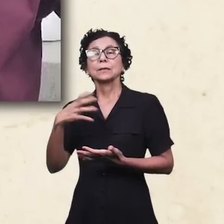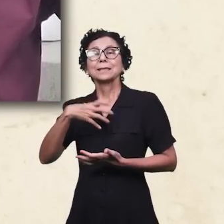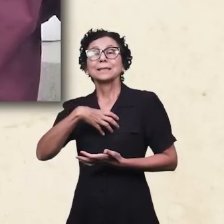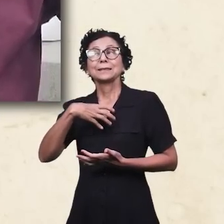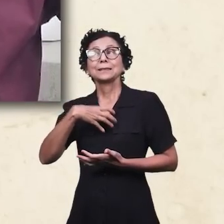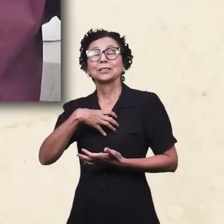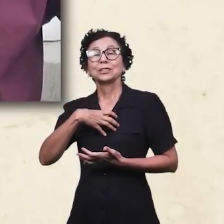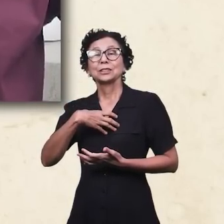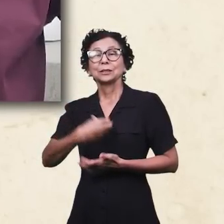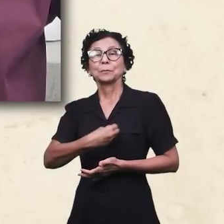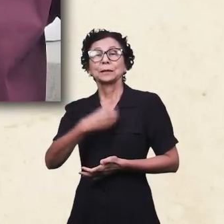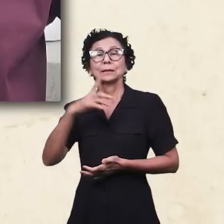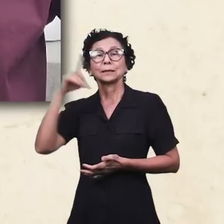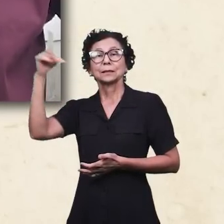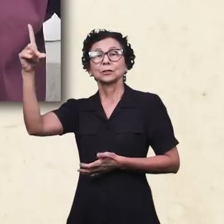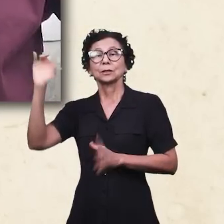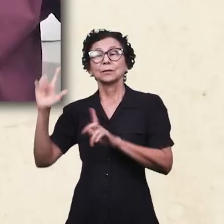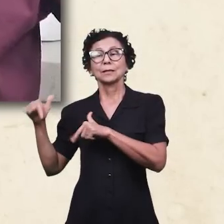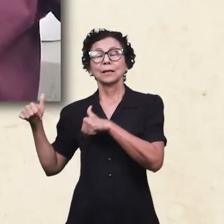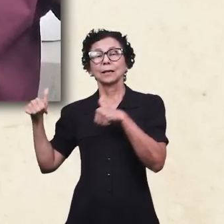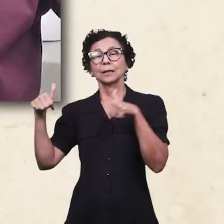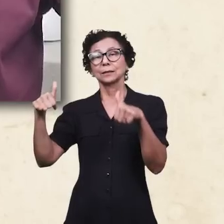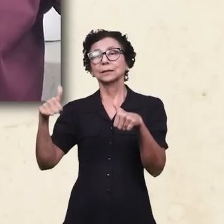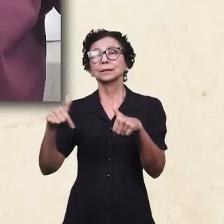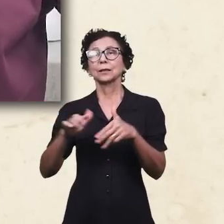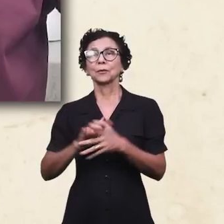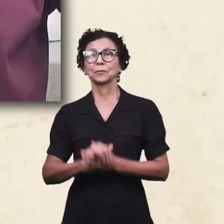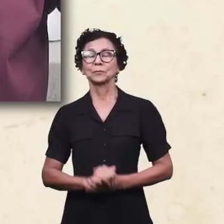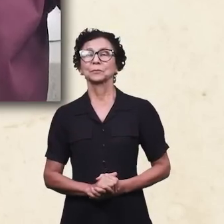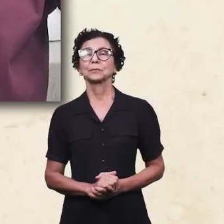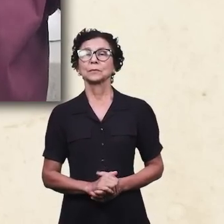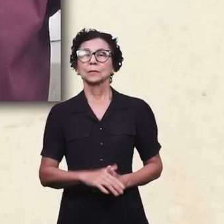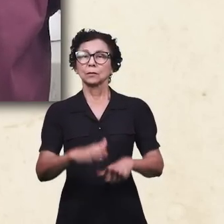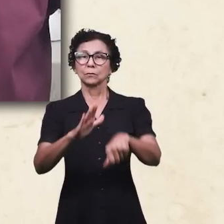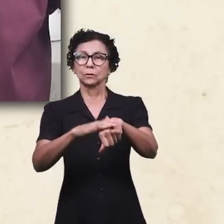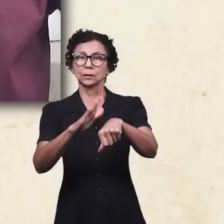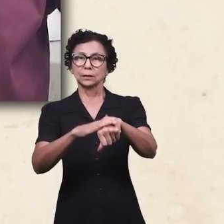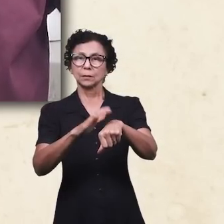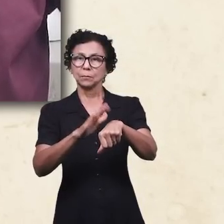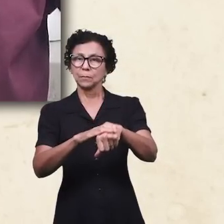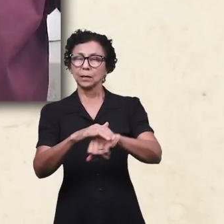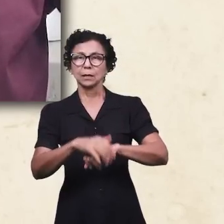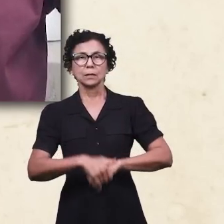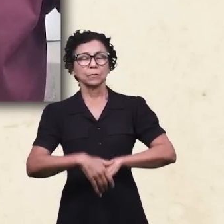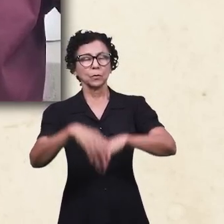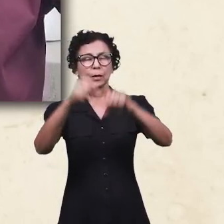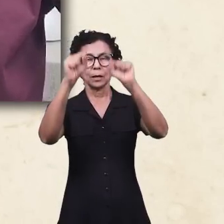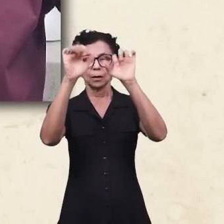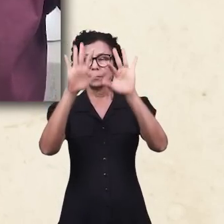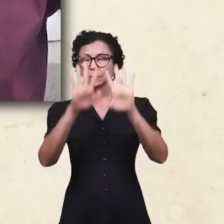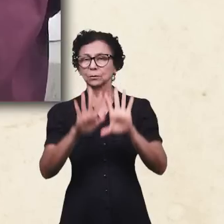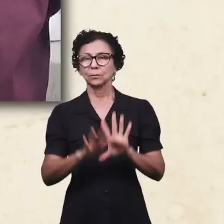a operação de Deus na sua vida. E o grande beneficiado é o próprio homem. O próprio